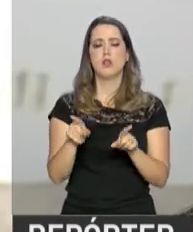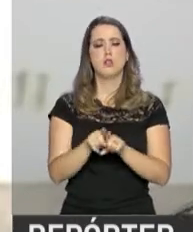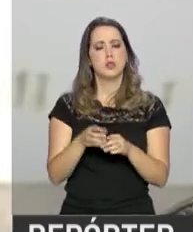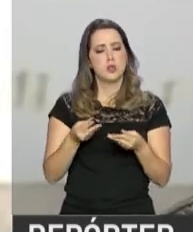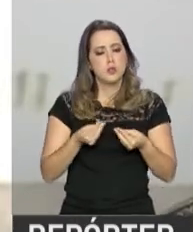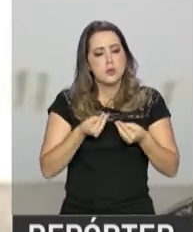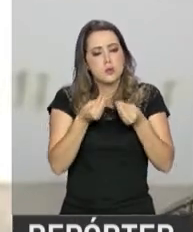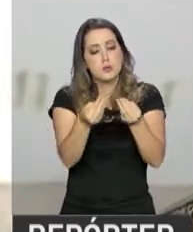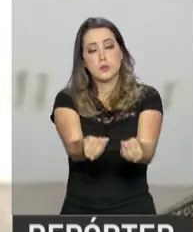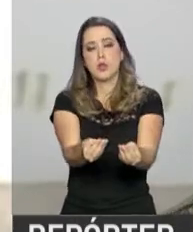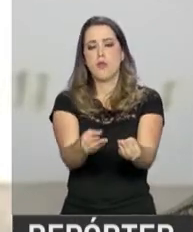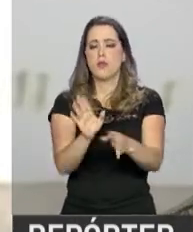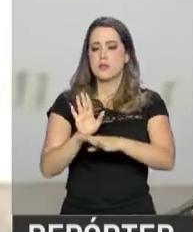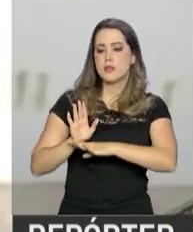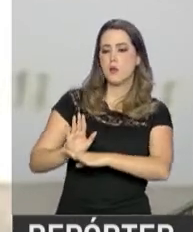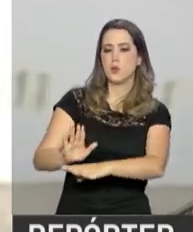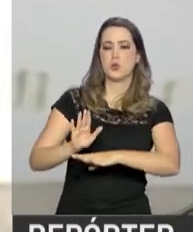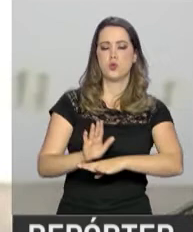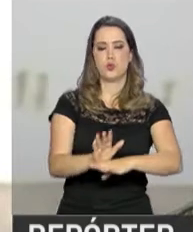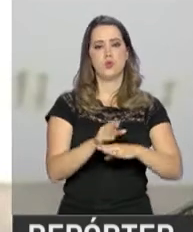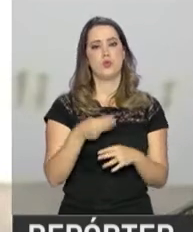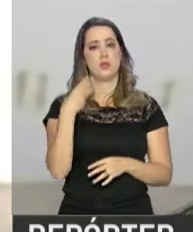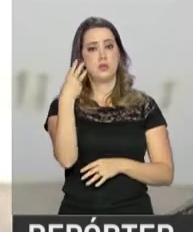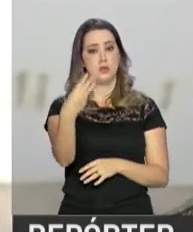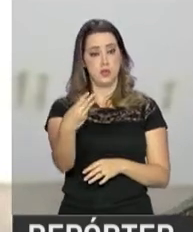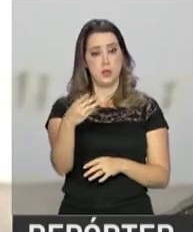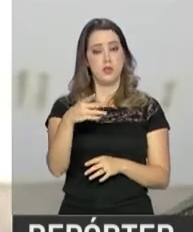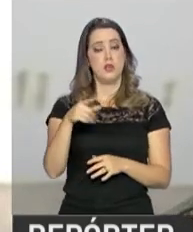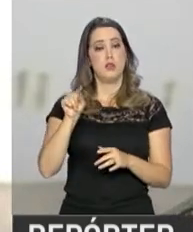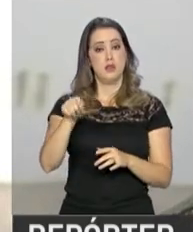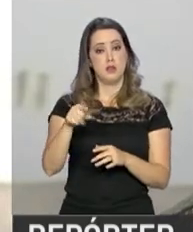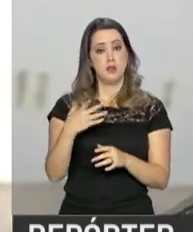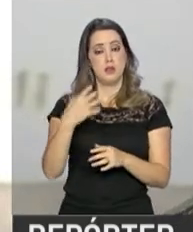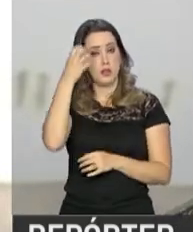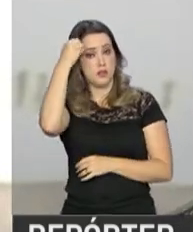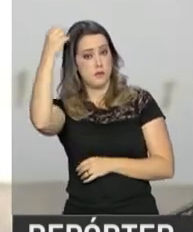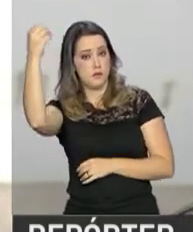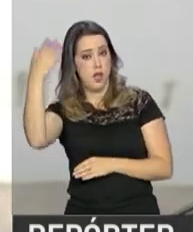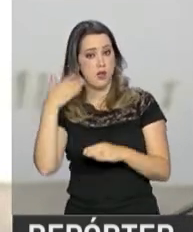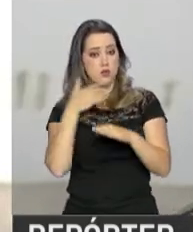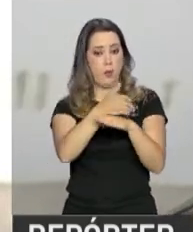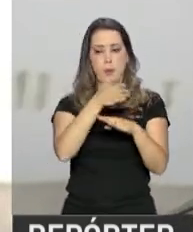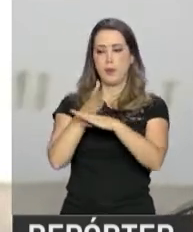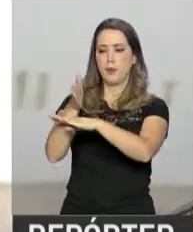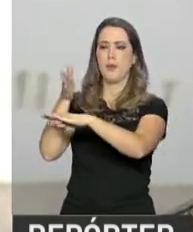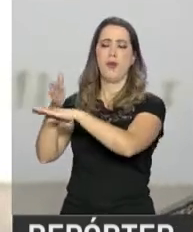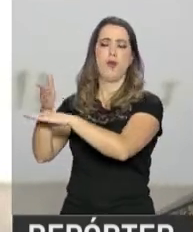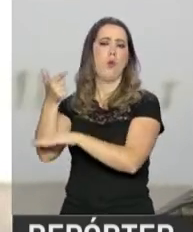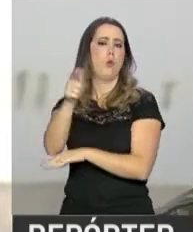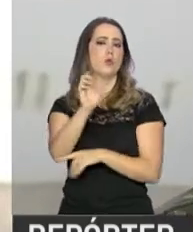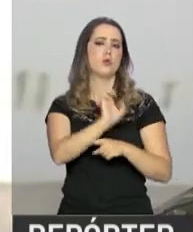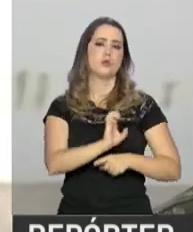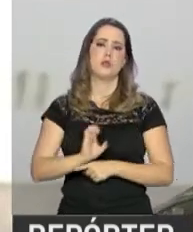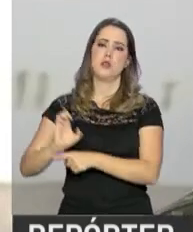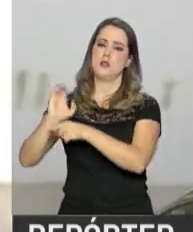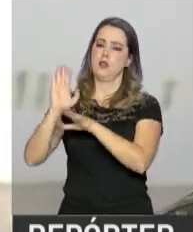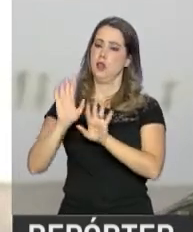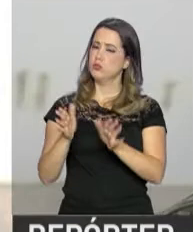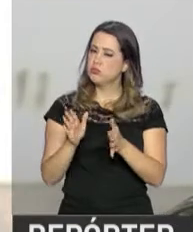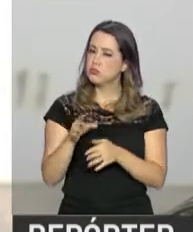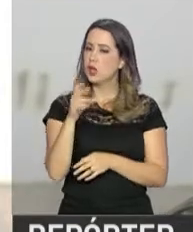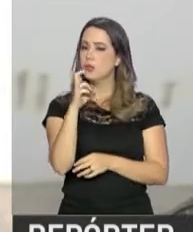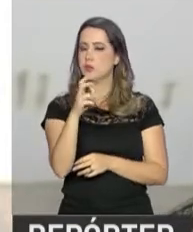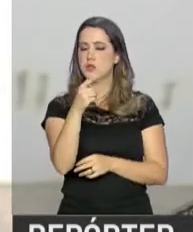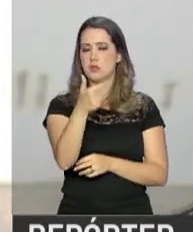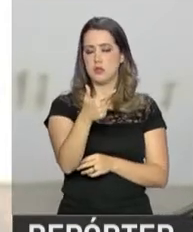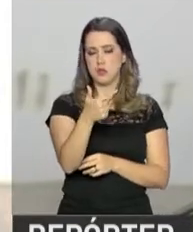demos apoio a 3 eventos de interiorização, onde cerca de 527 imigrantes